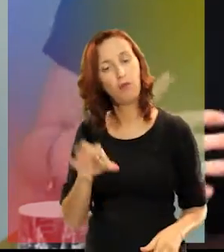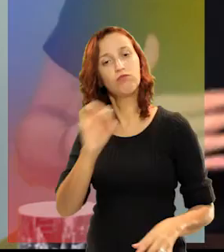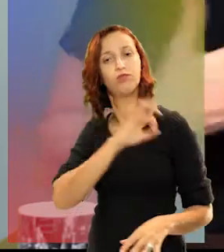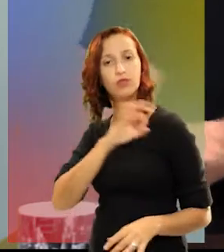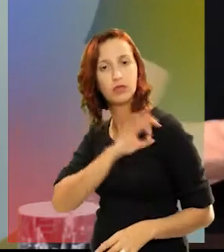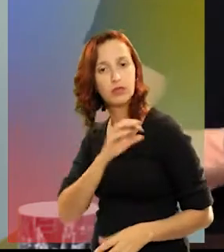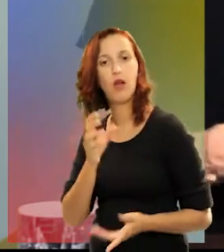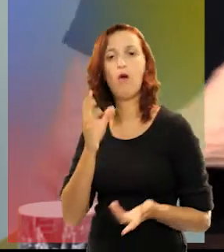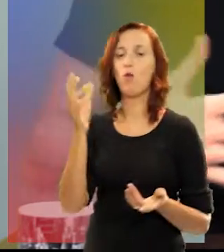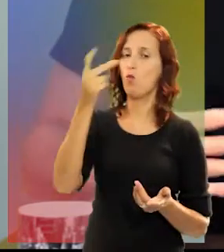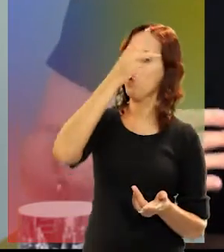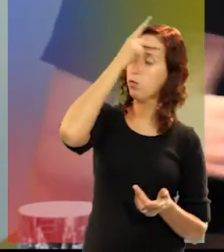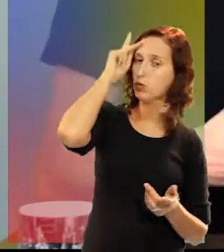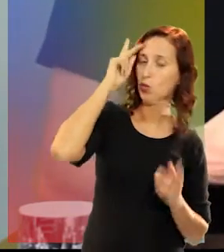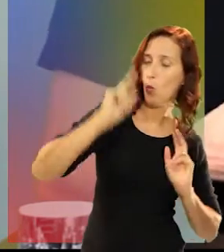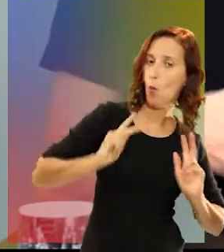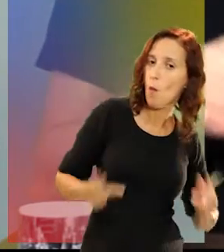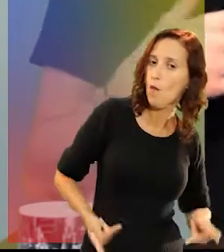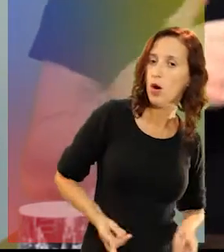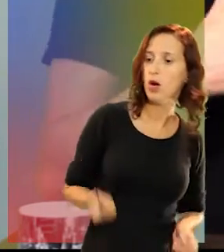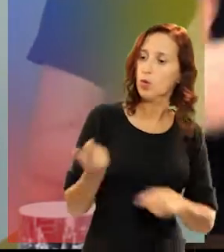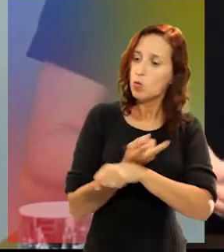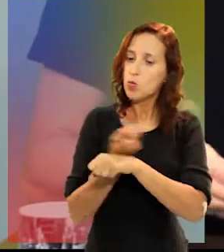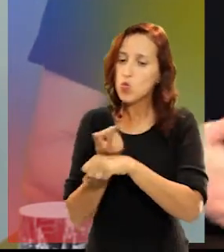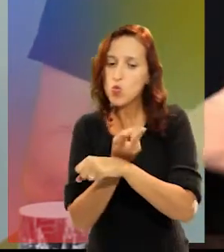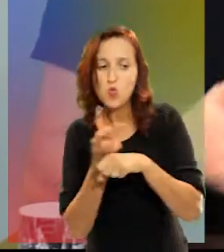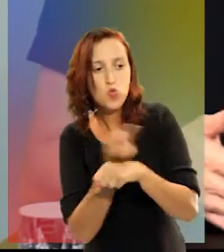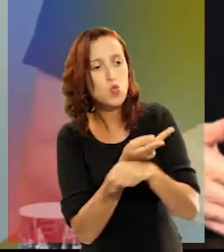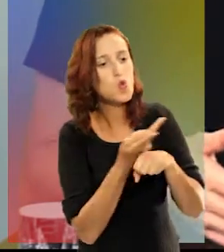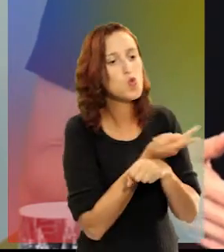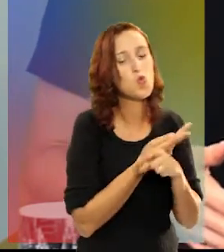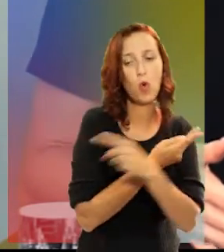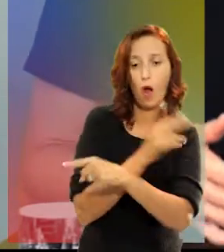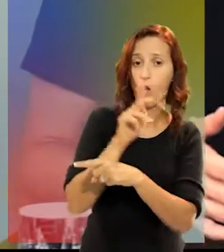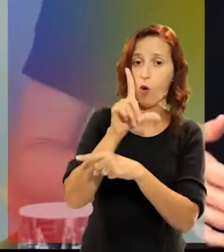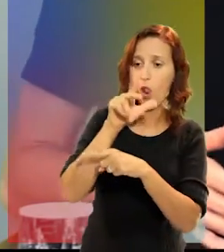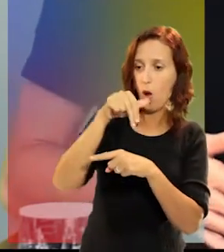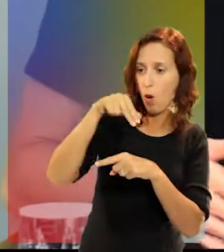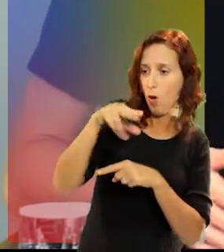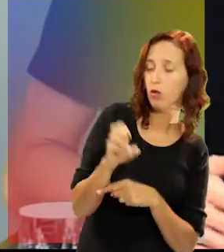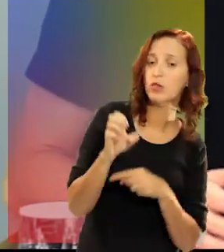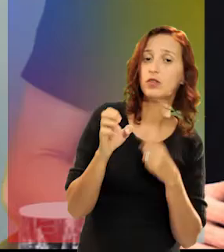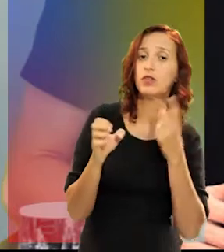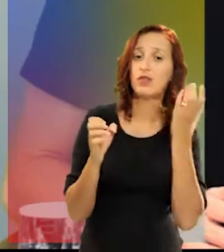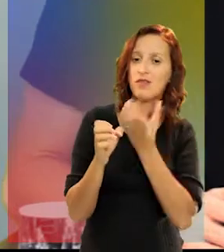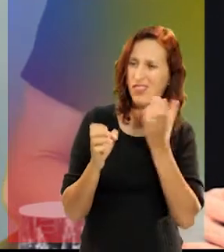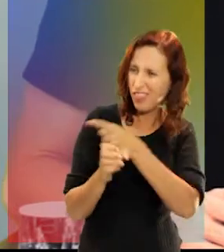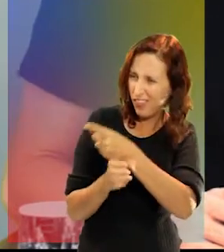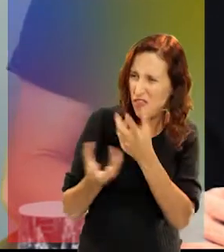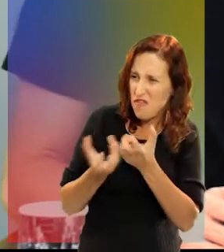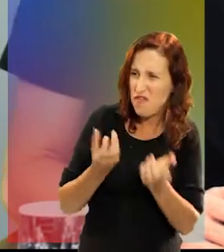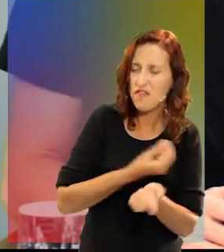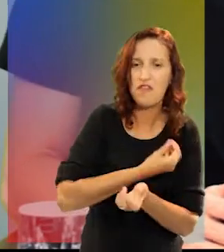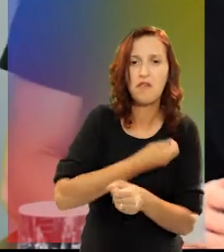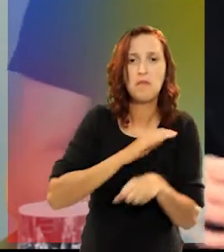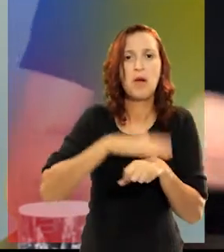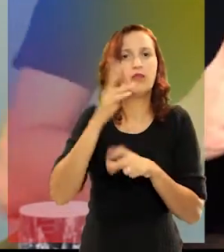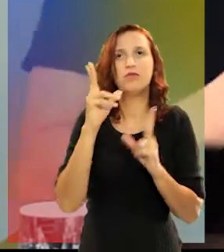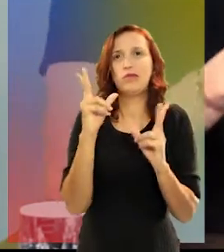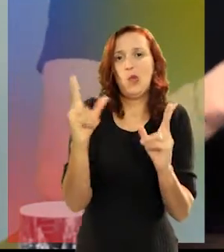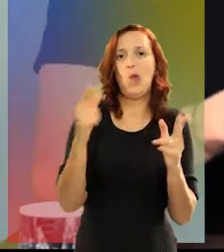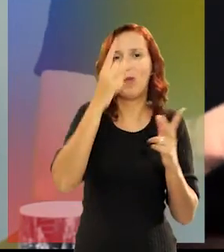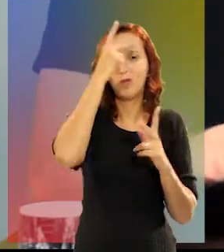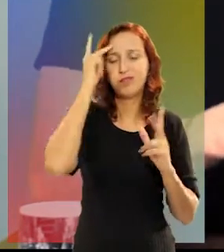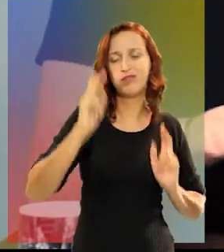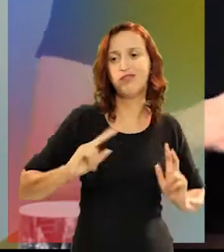humano, tá buscando um cara que não é um humano, que é um replicante e que tá buscando viver mais, que é uma coisa absolutamente humana.